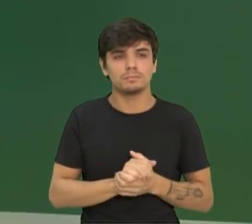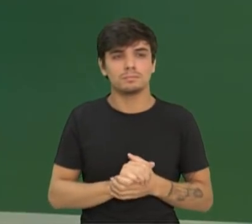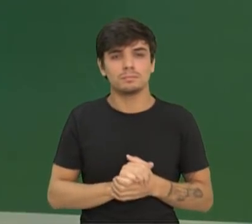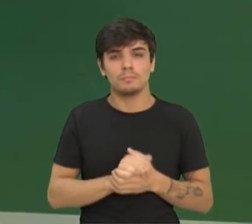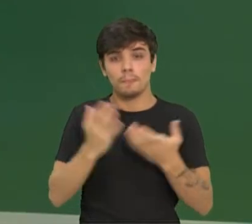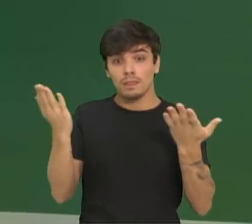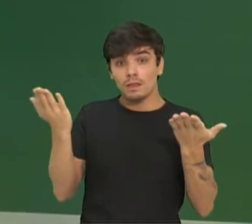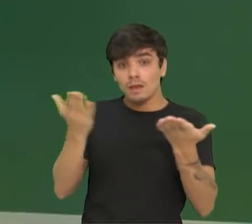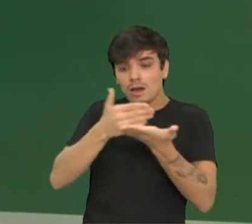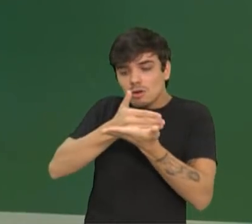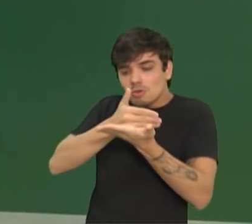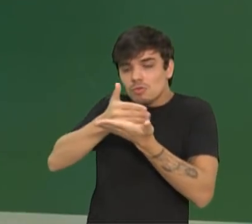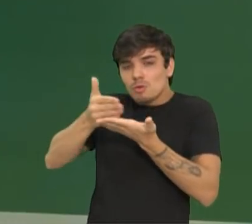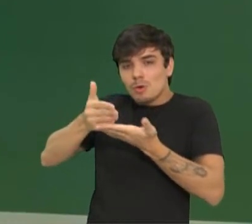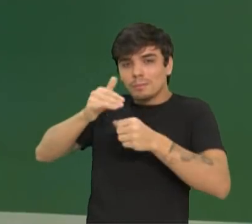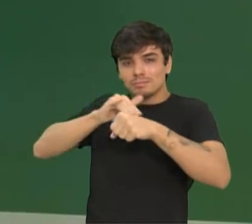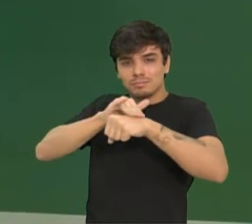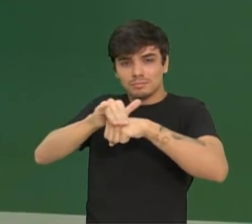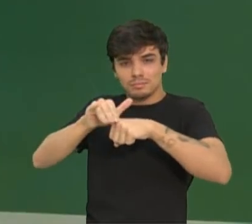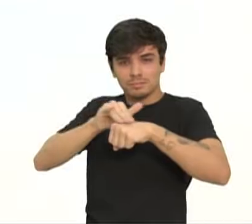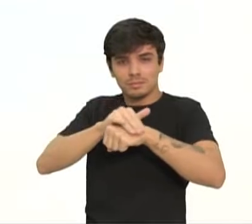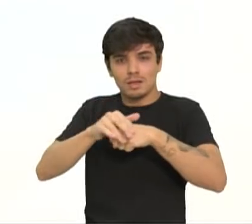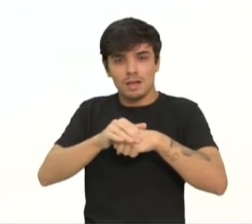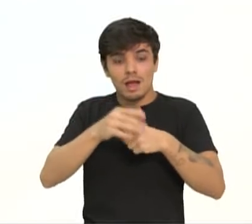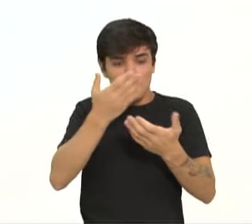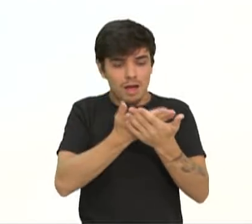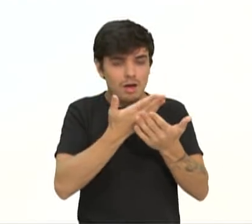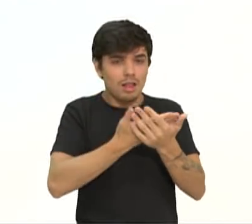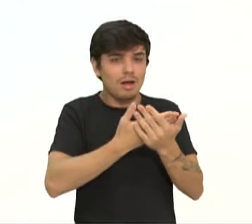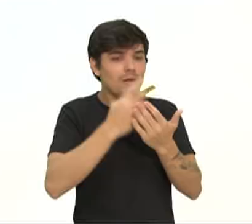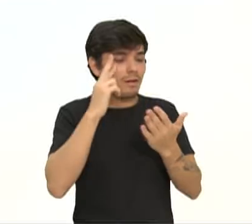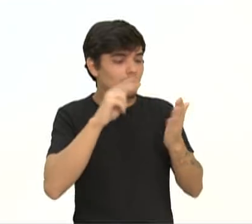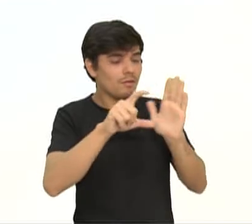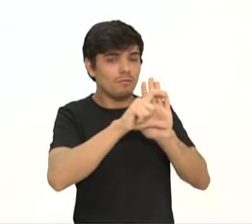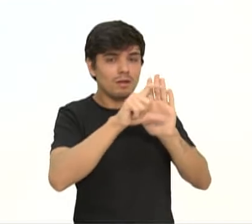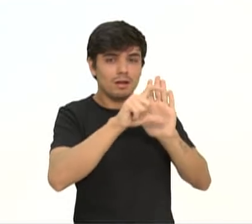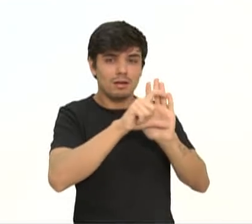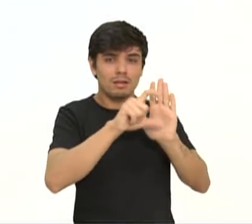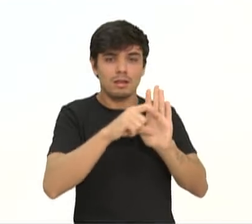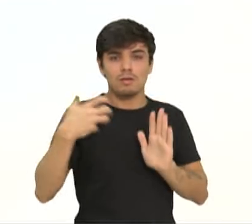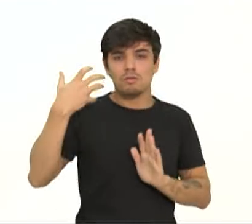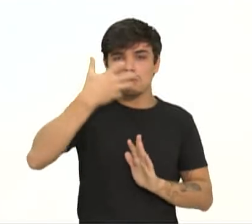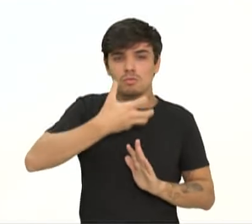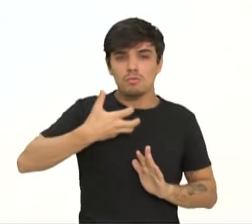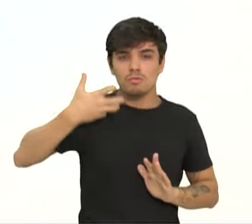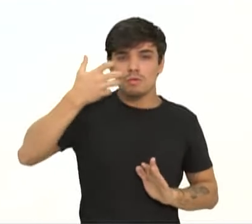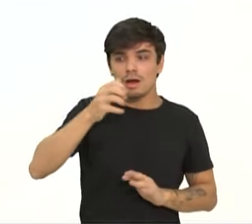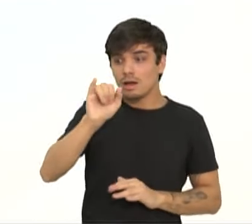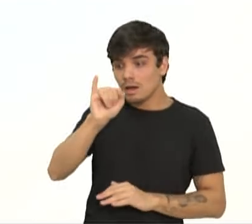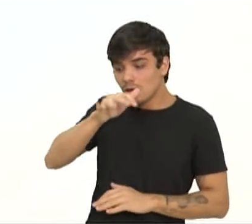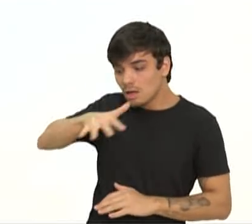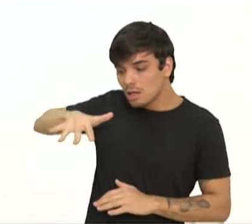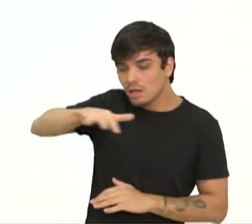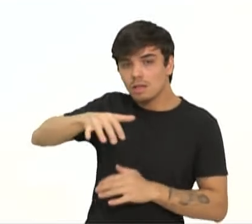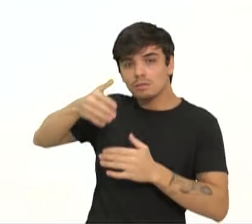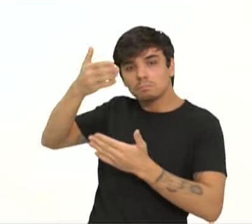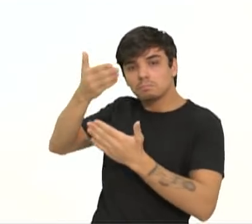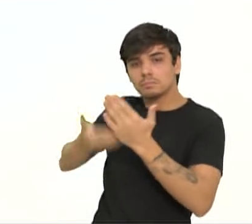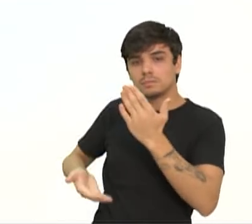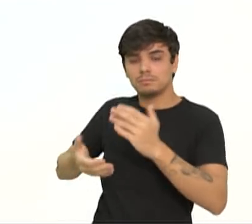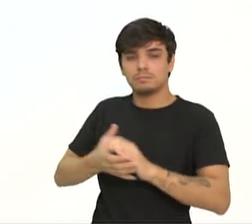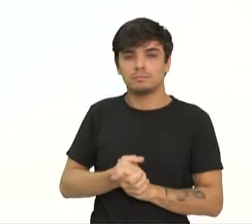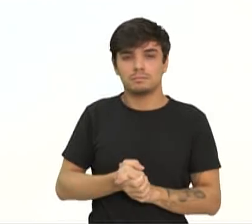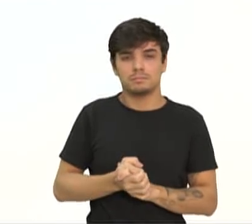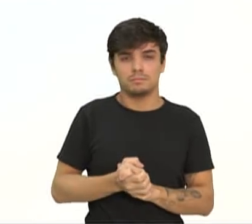Começo de conversa. Nesta aula vamos ler um fragmento do capítulo 1 do romance A Ilha Perdida. Você já reparou, já